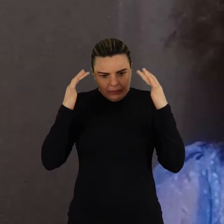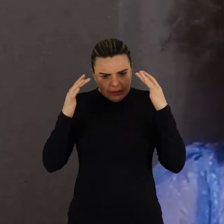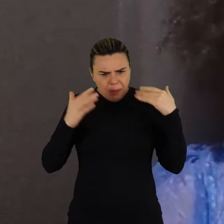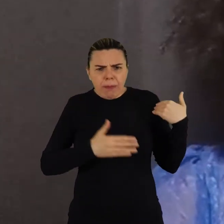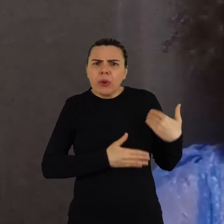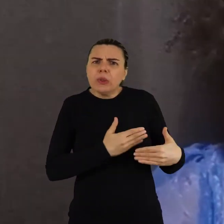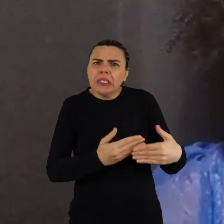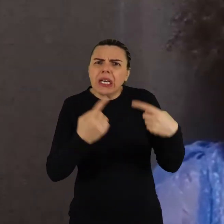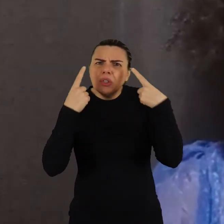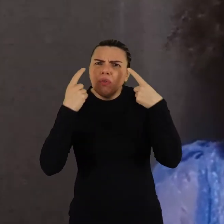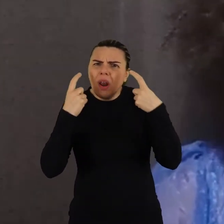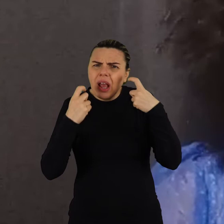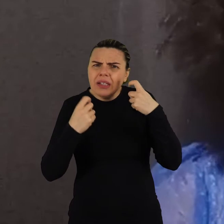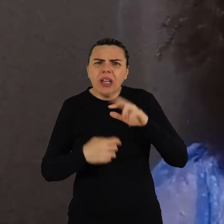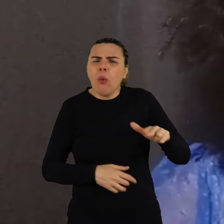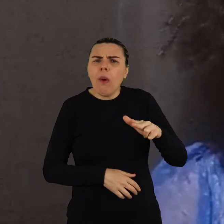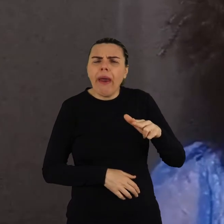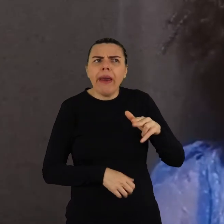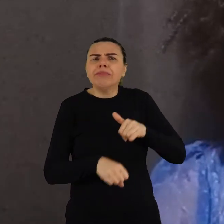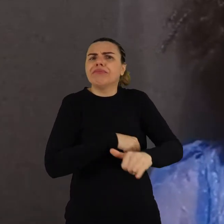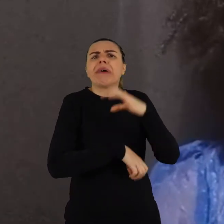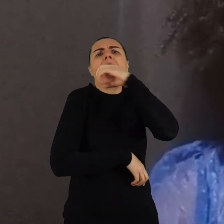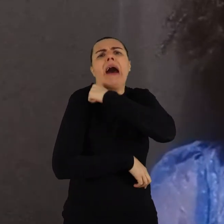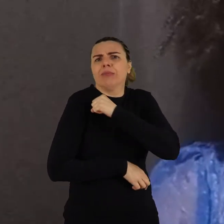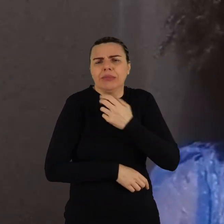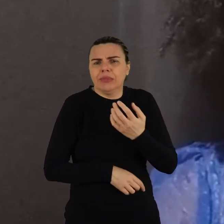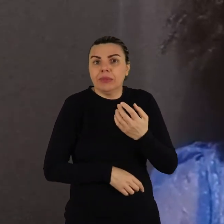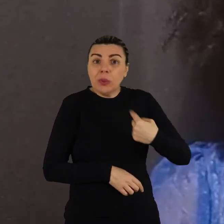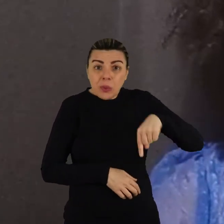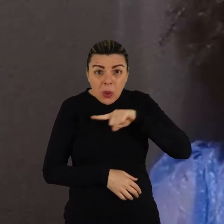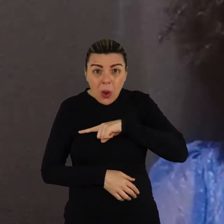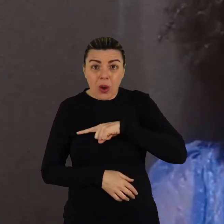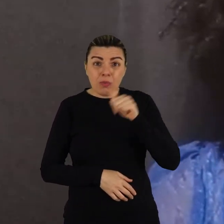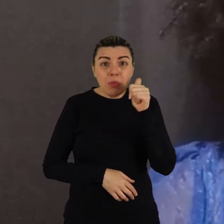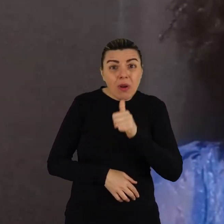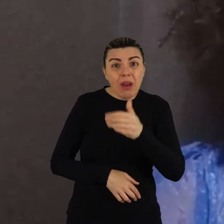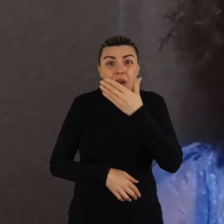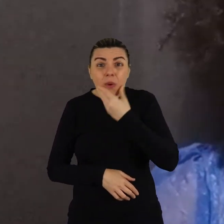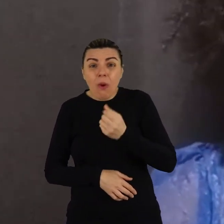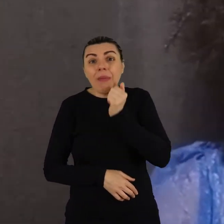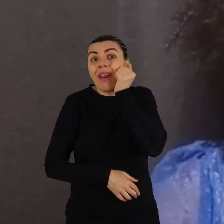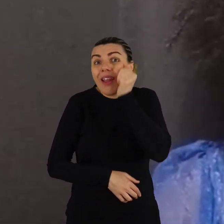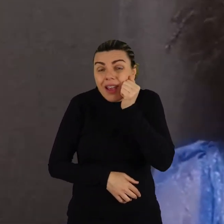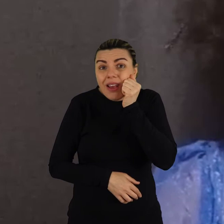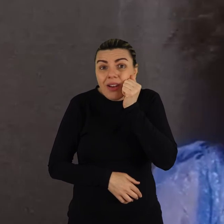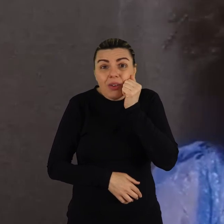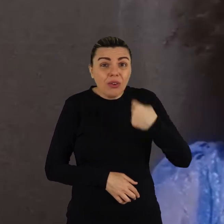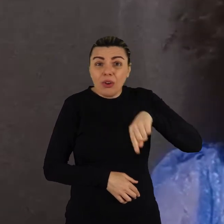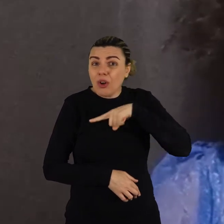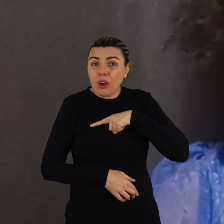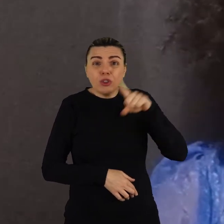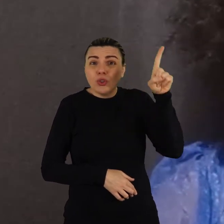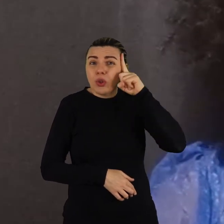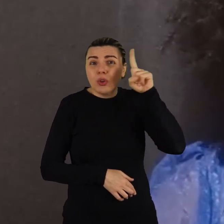não acontece de uma hora para outra. Nós, mulheres negras, homens negros, somos violentados